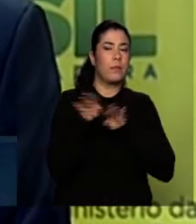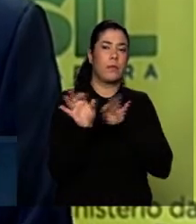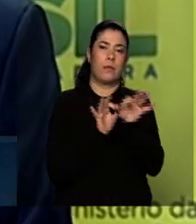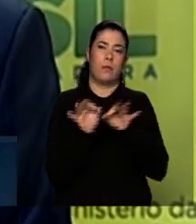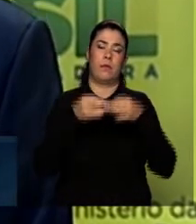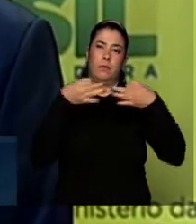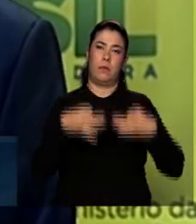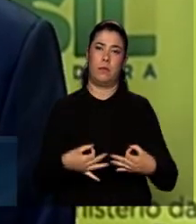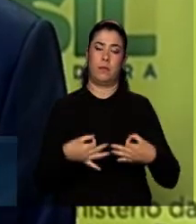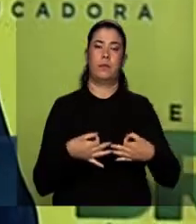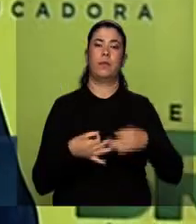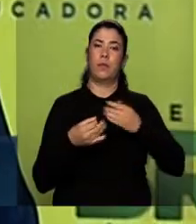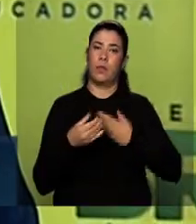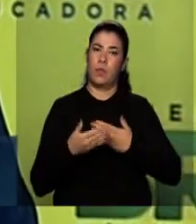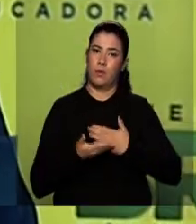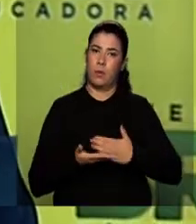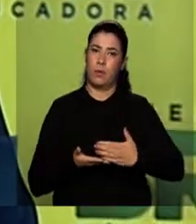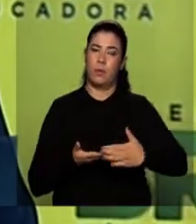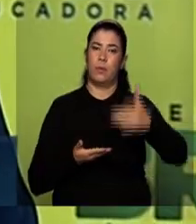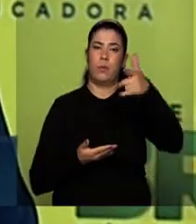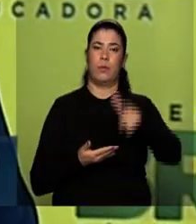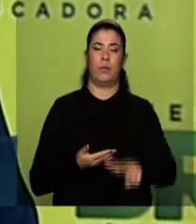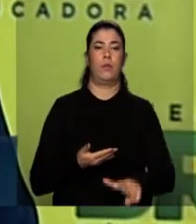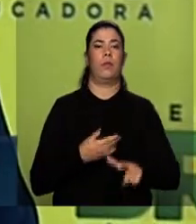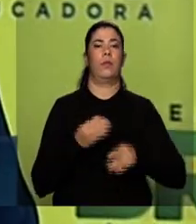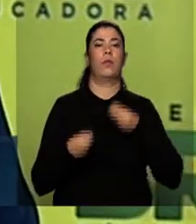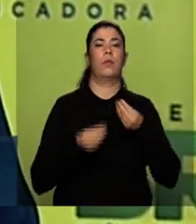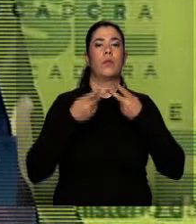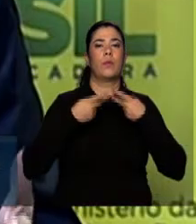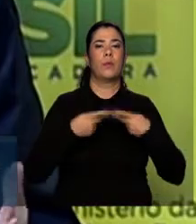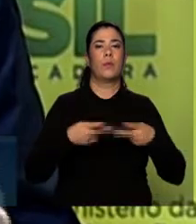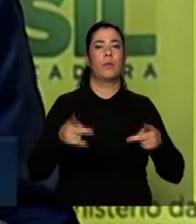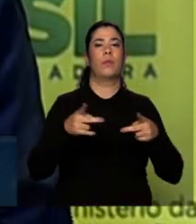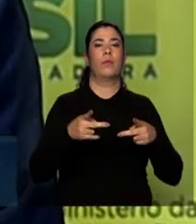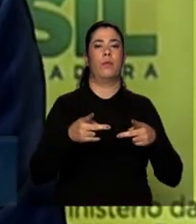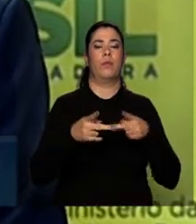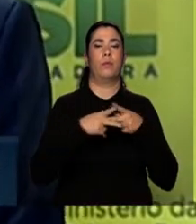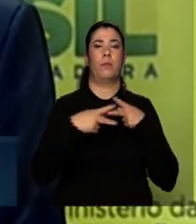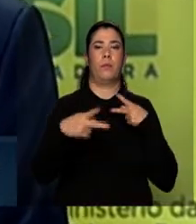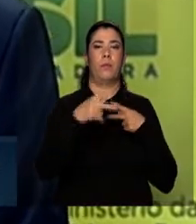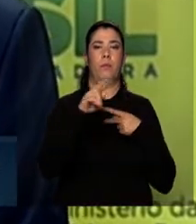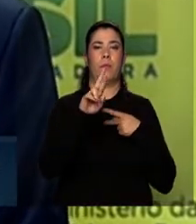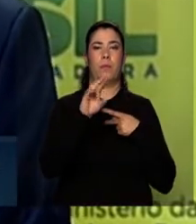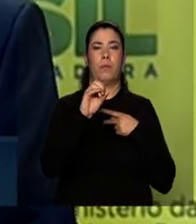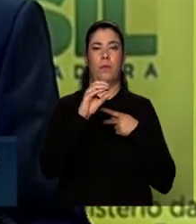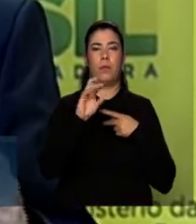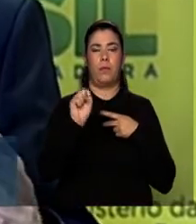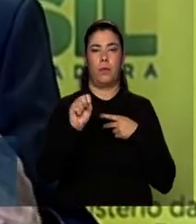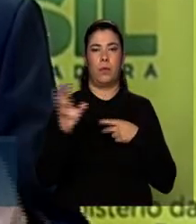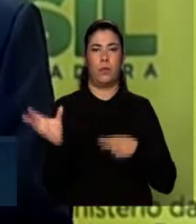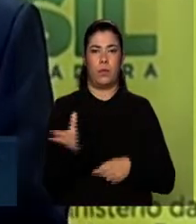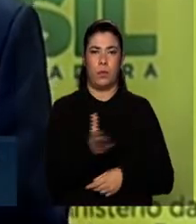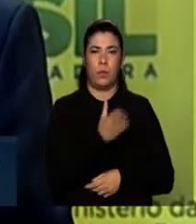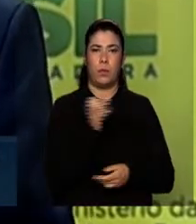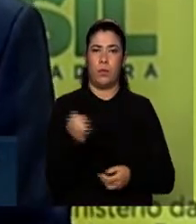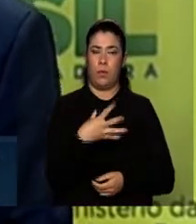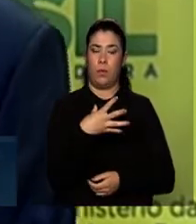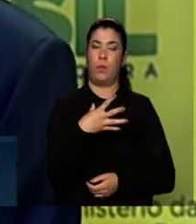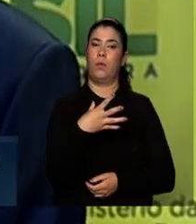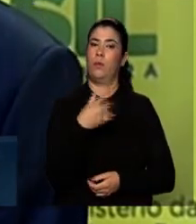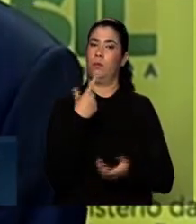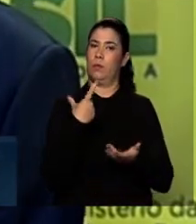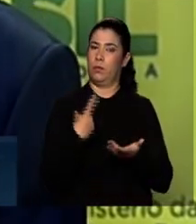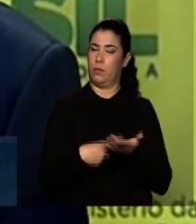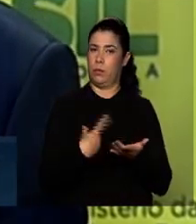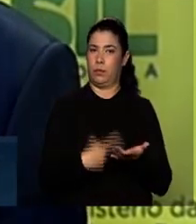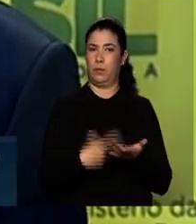planejada, e, a partir daí, se vê o processo de adesão dos municípios, o compromisso de